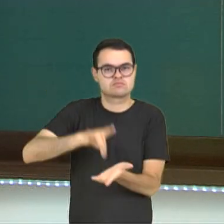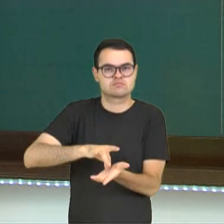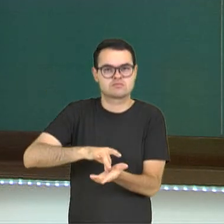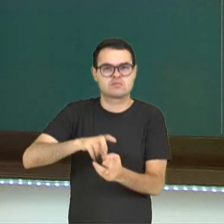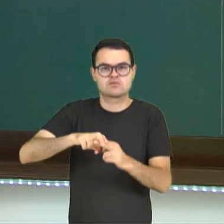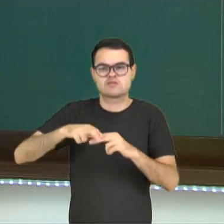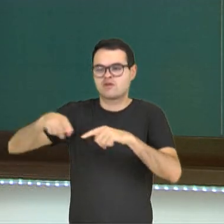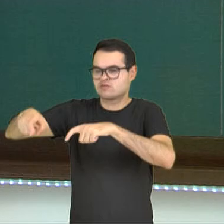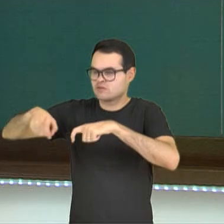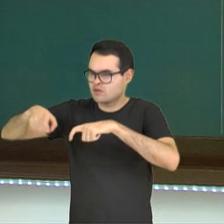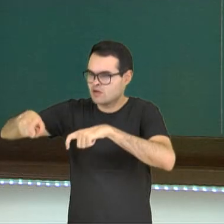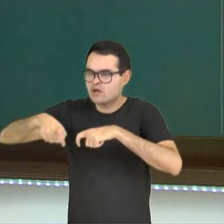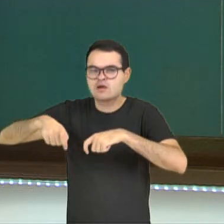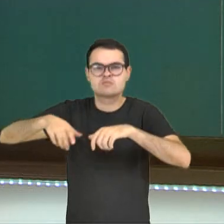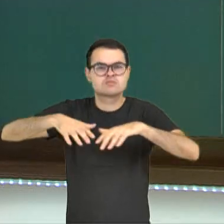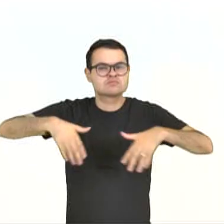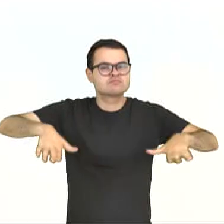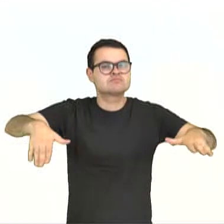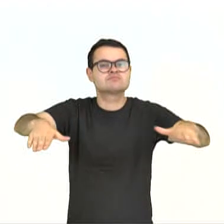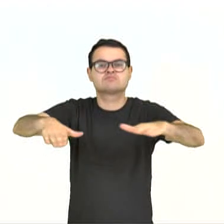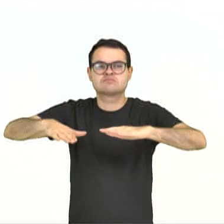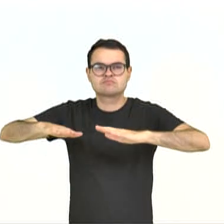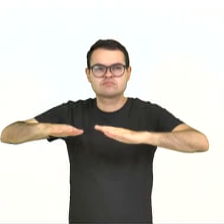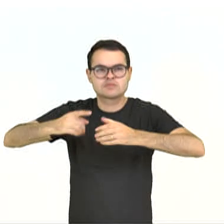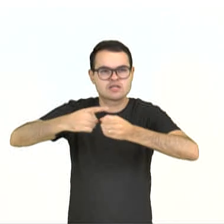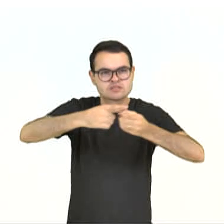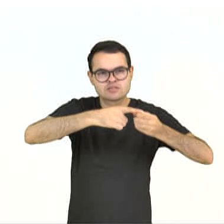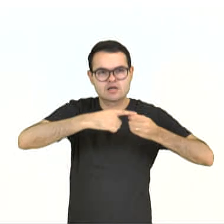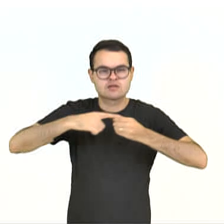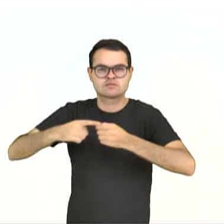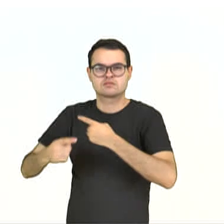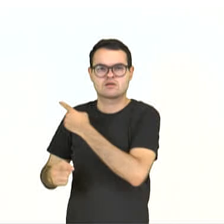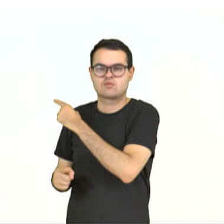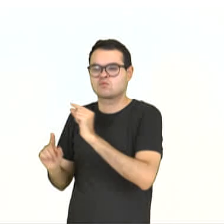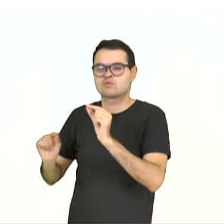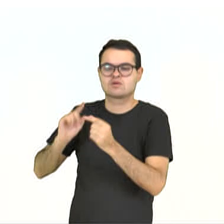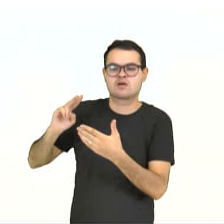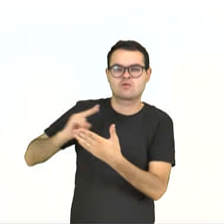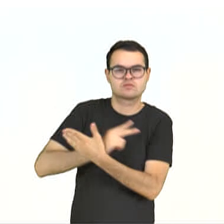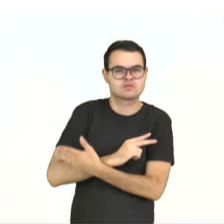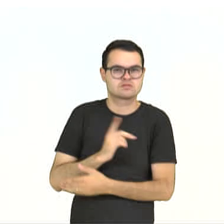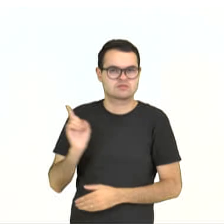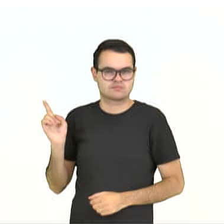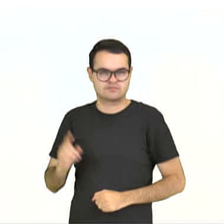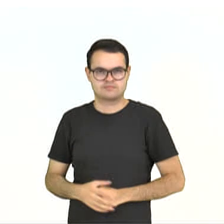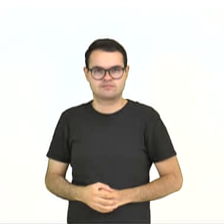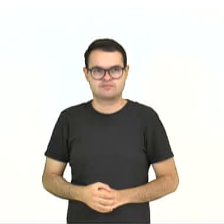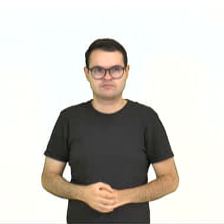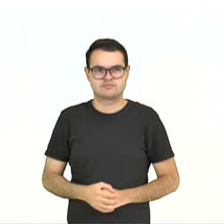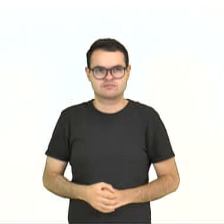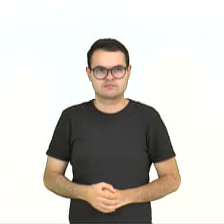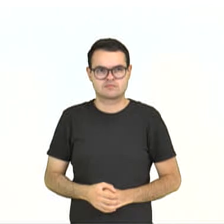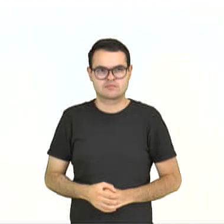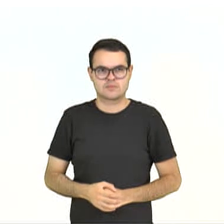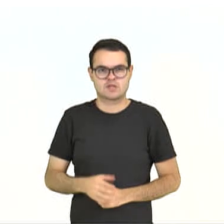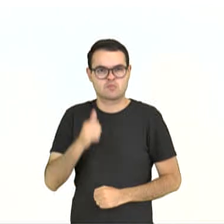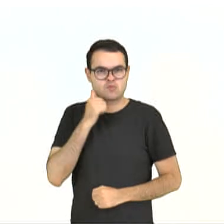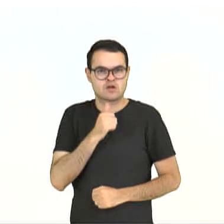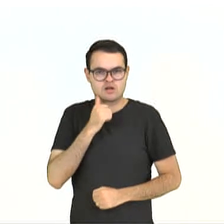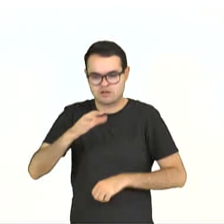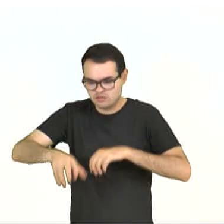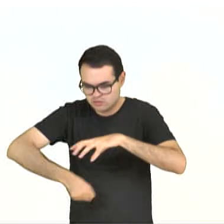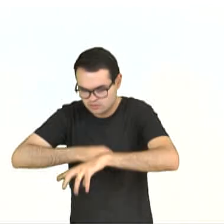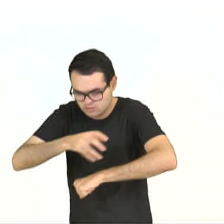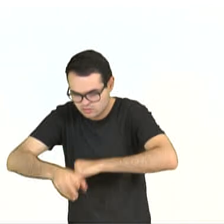mazelas da cidade, né, que a gente tem ali as espingardadoras do Millet, né, que são as mulheres que